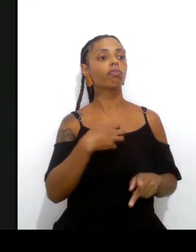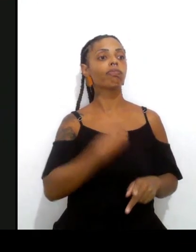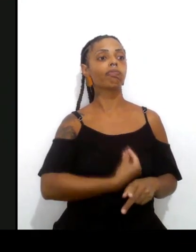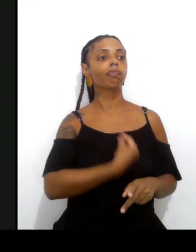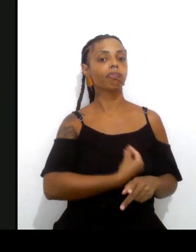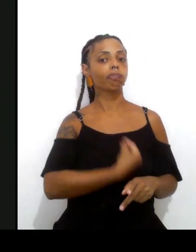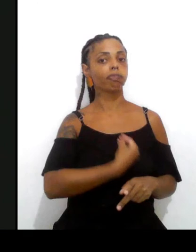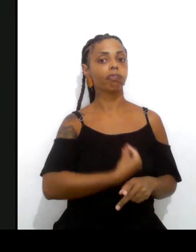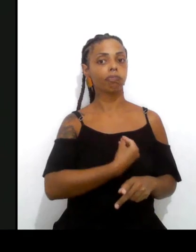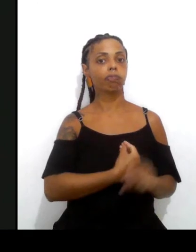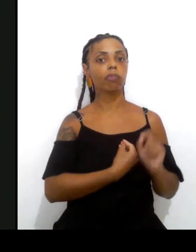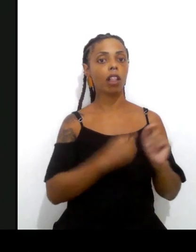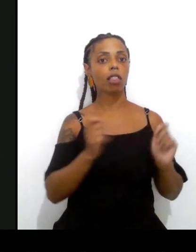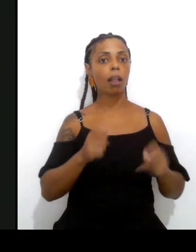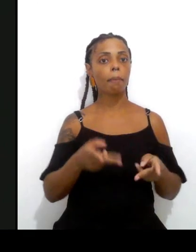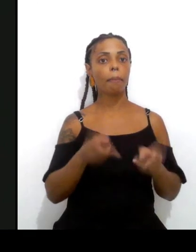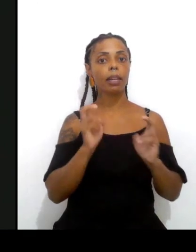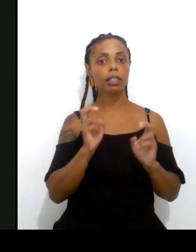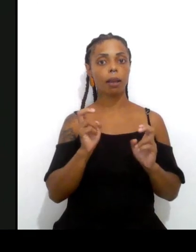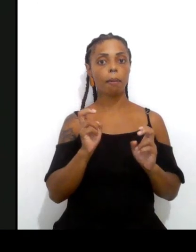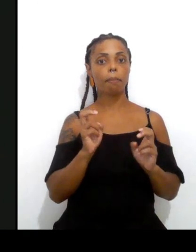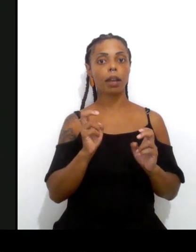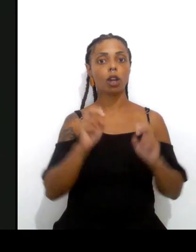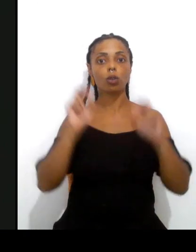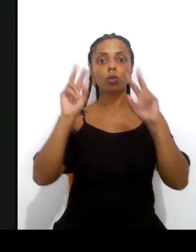temas das figuras